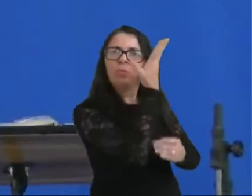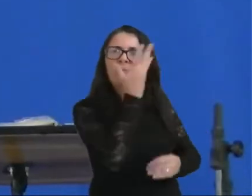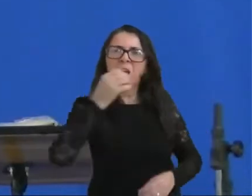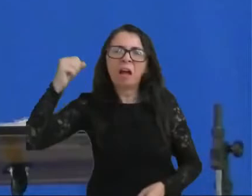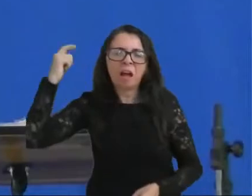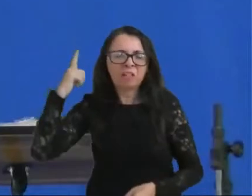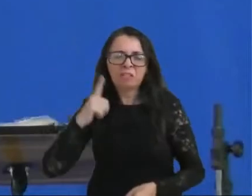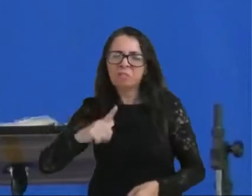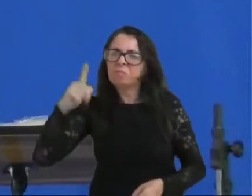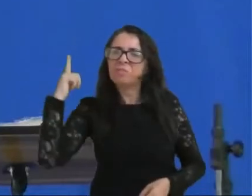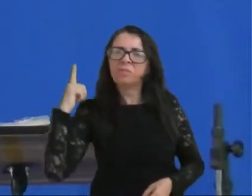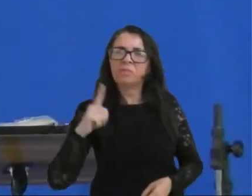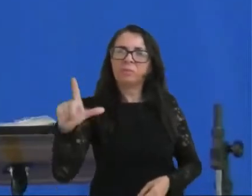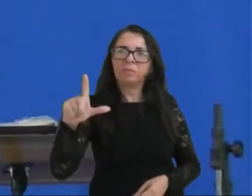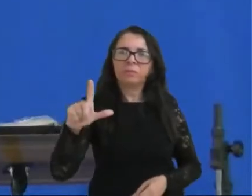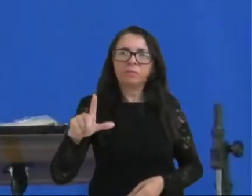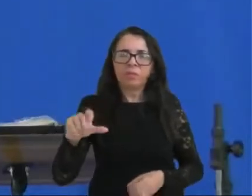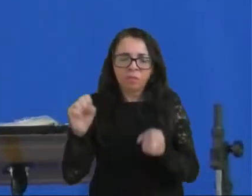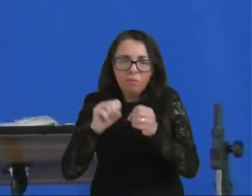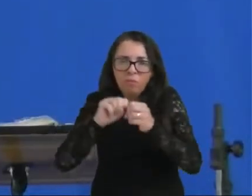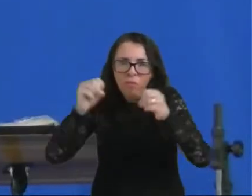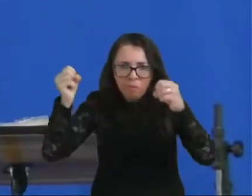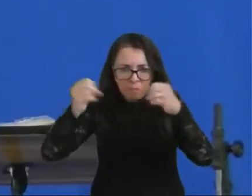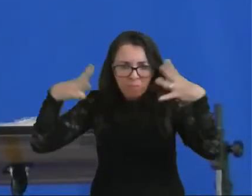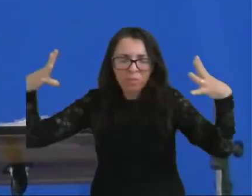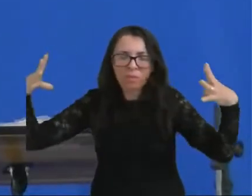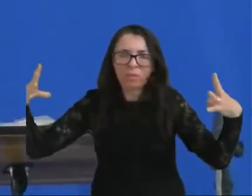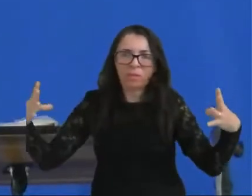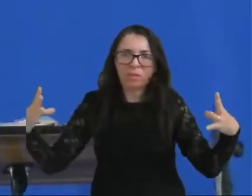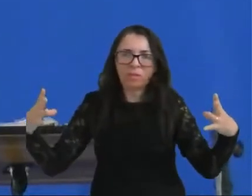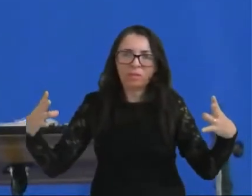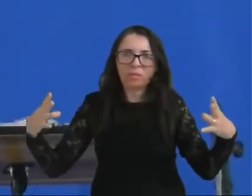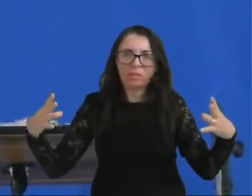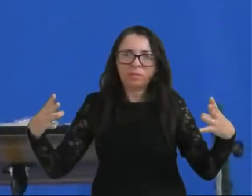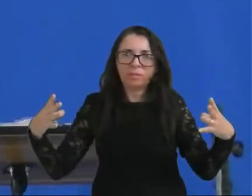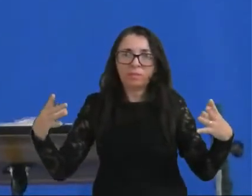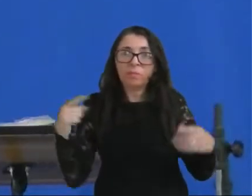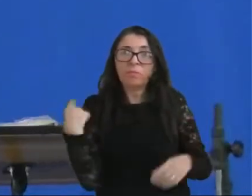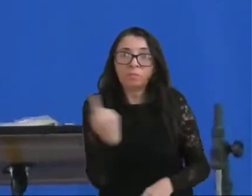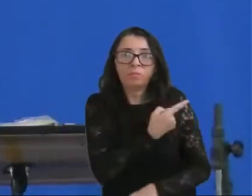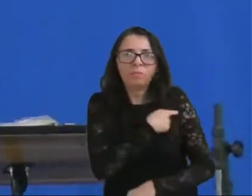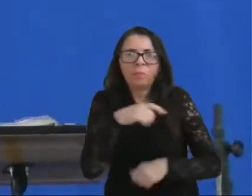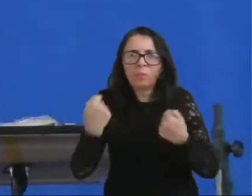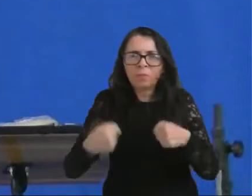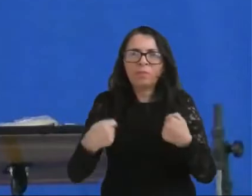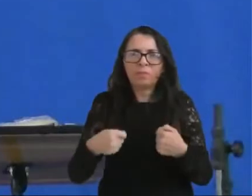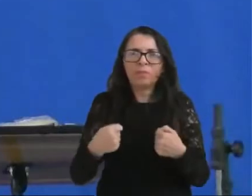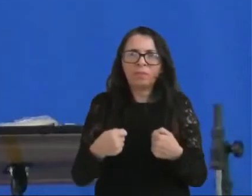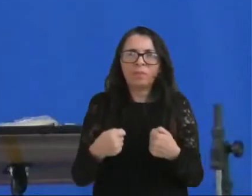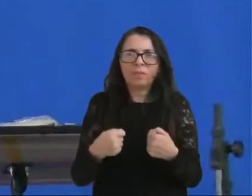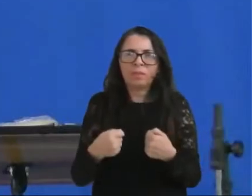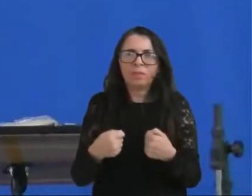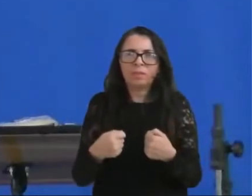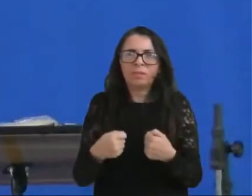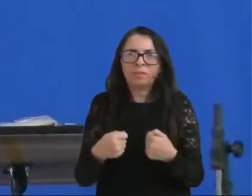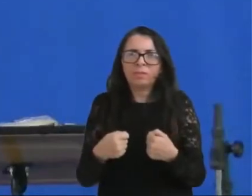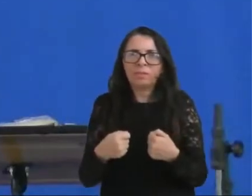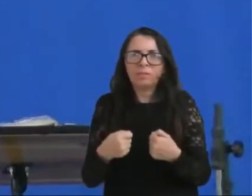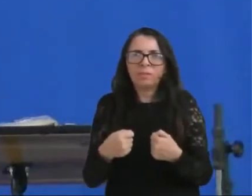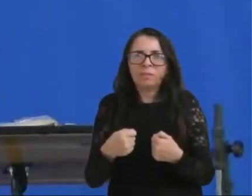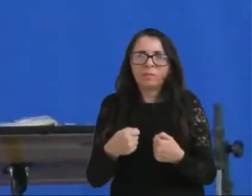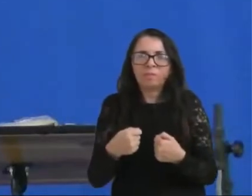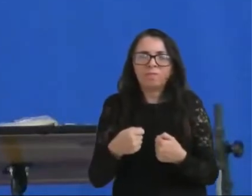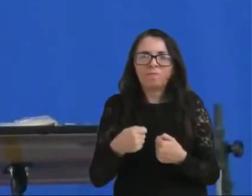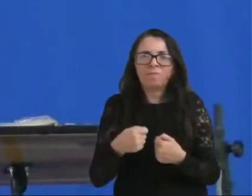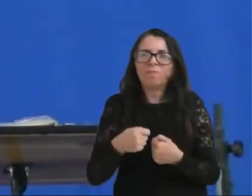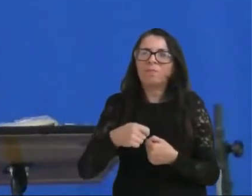à sua noiva, Ele se apresenta e fala assim: olha, eu sou aquele que estou no meio de vocês, estou agindo no